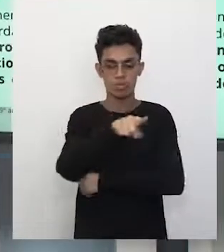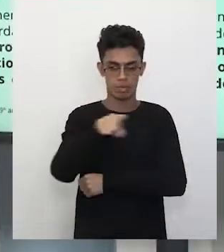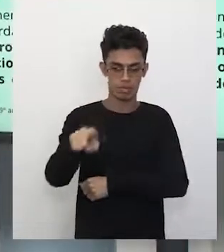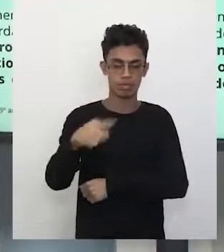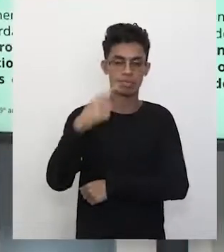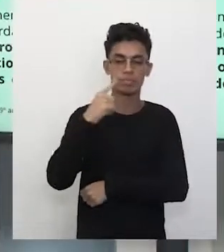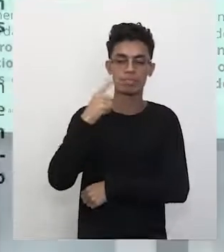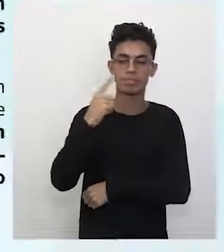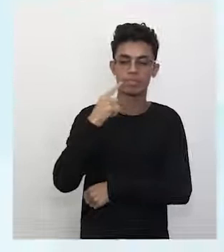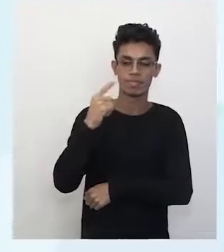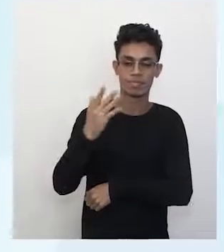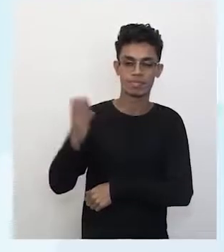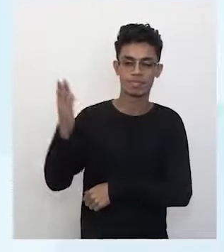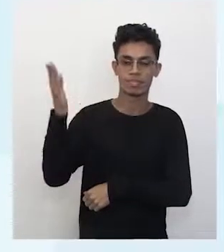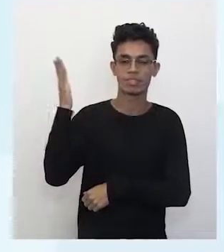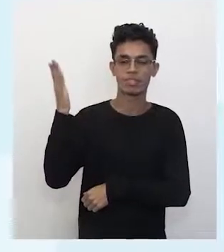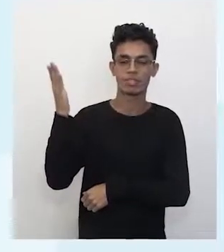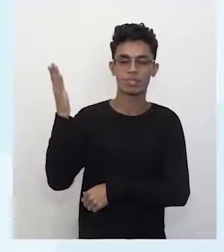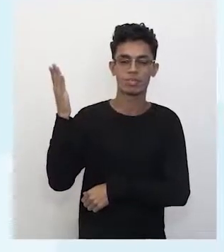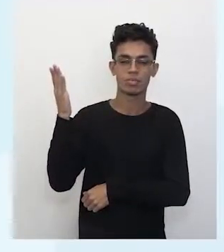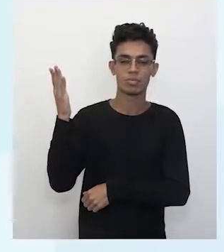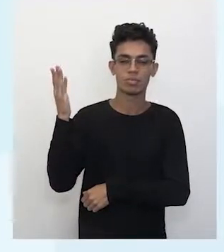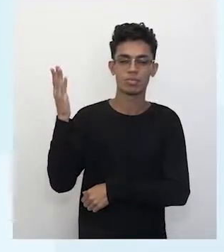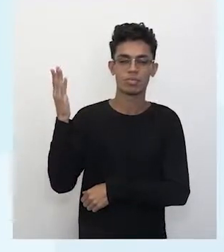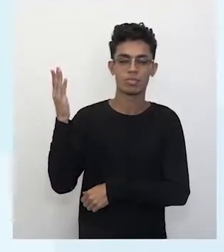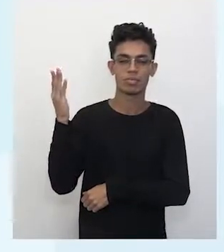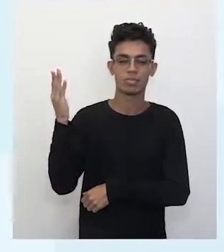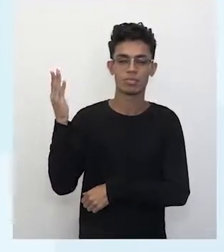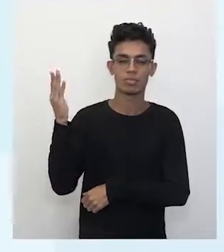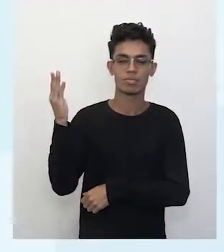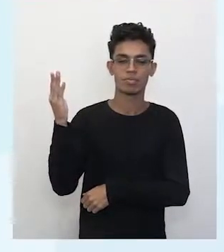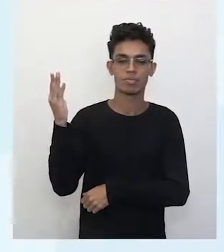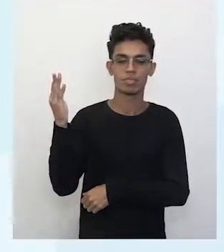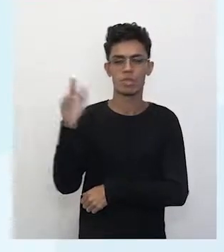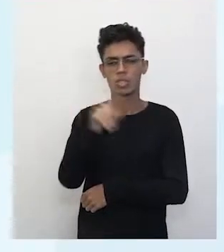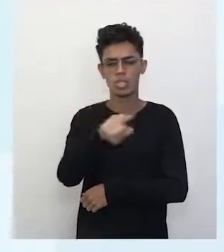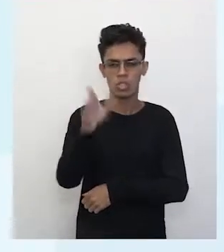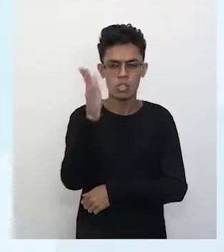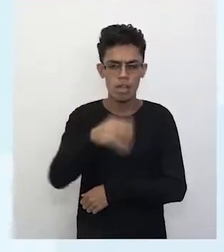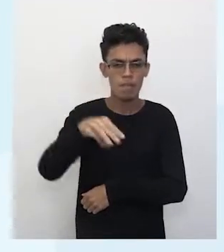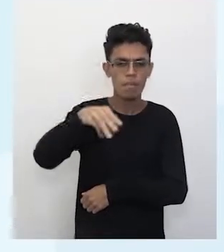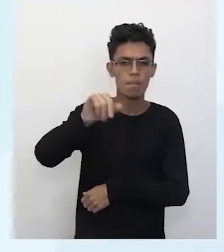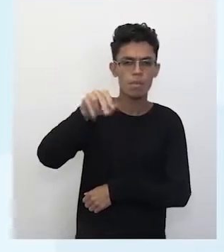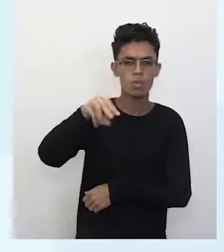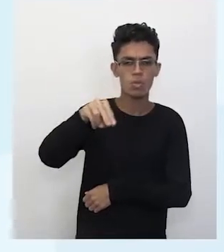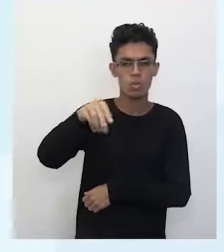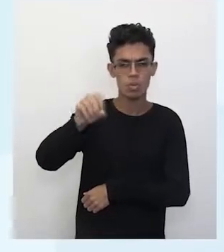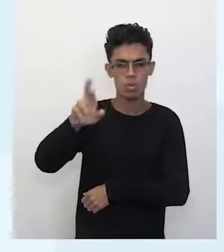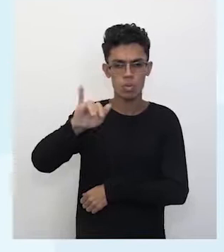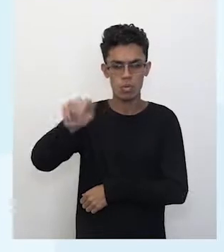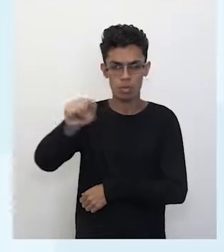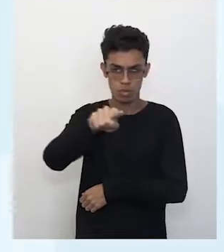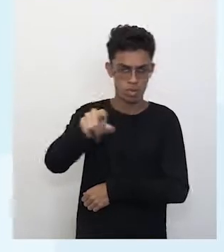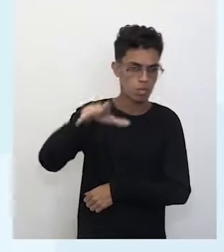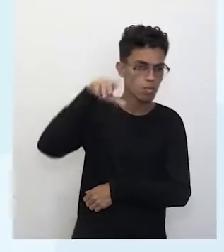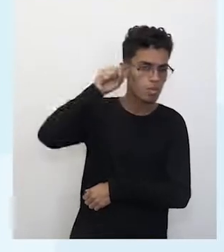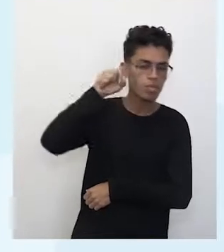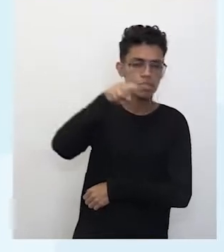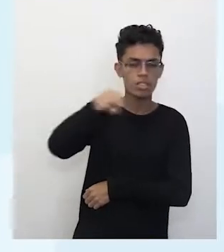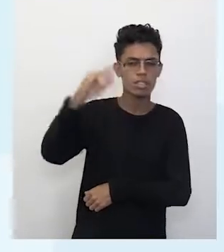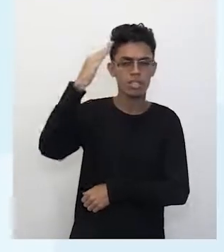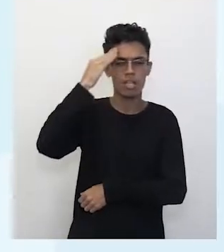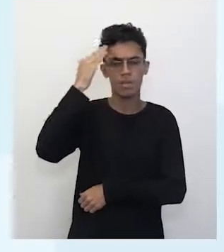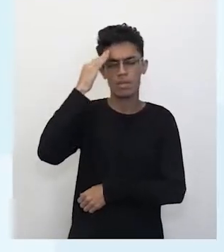E a pergunta é a seguinte: você já deve ter ouvido falar em minorias. Mas você